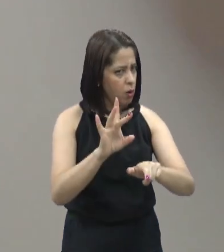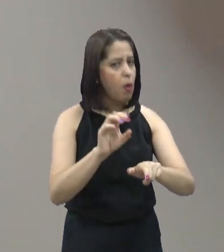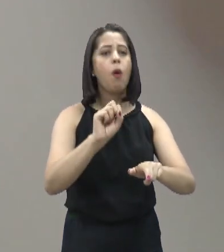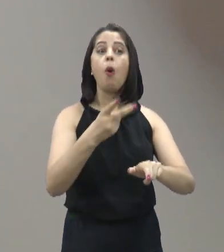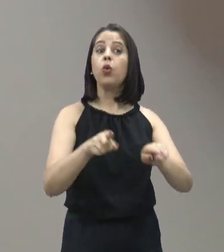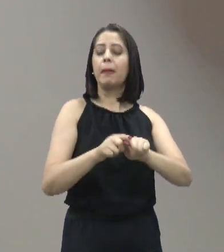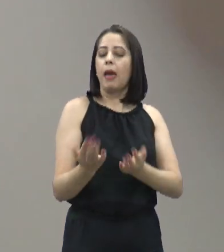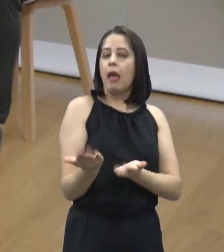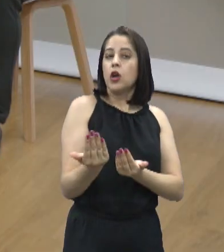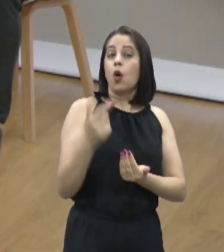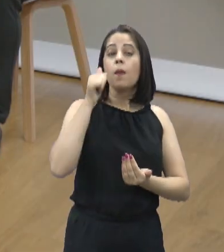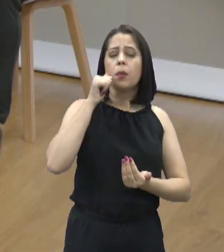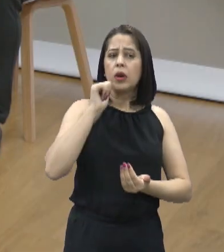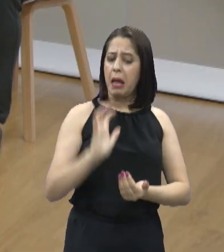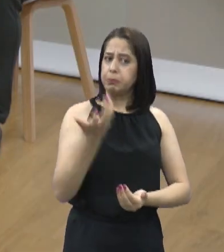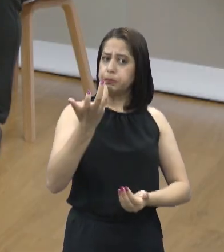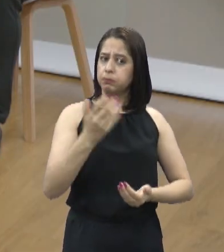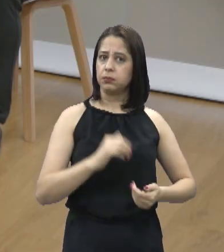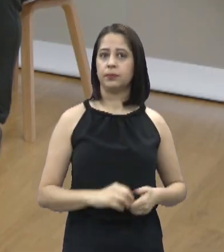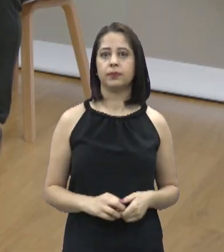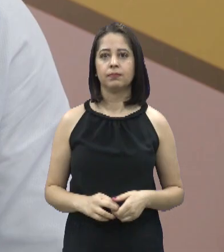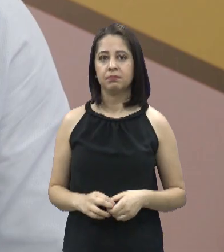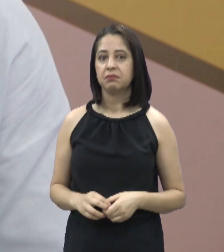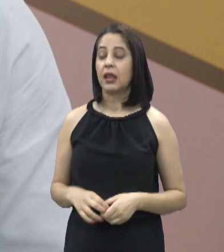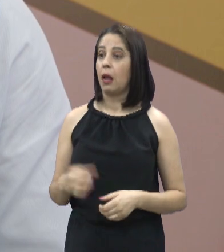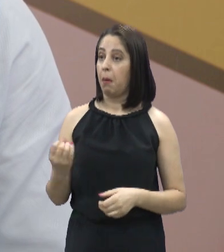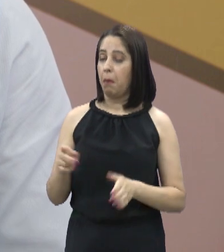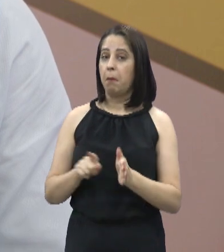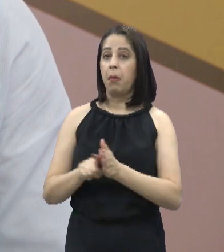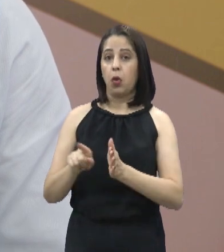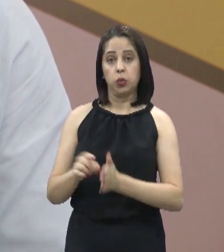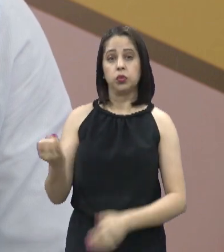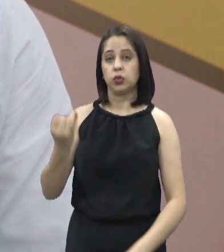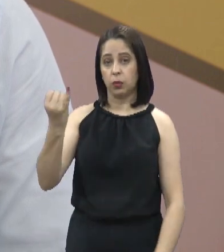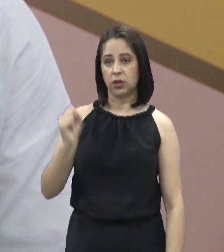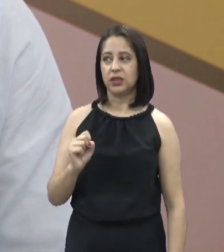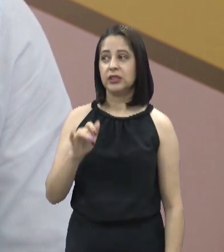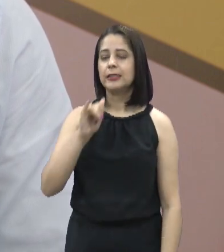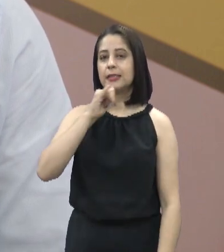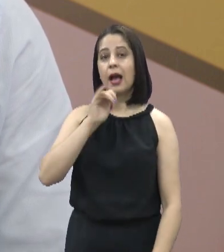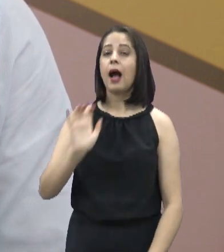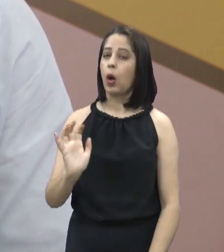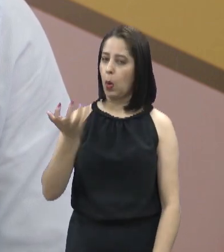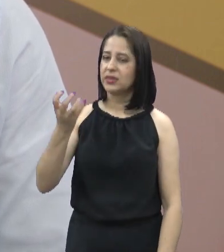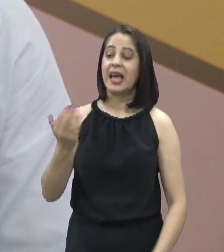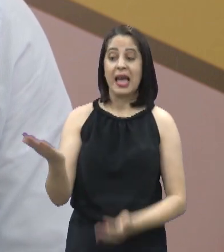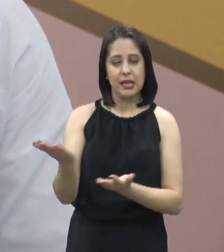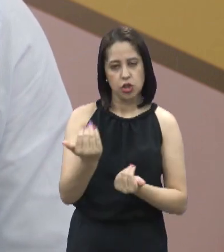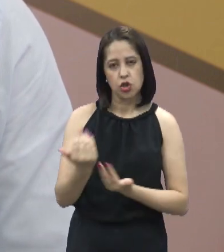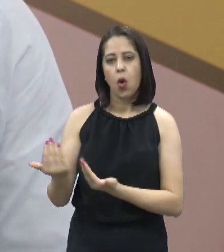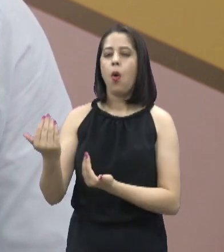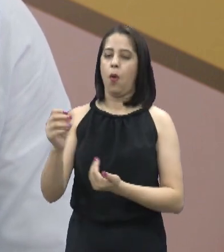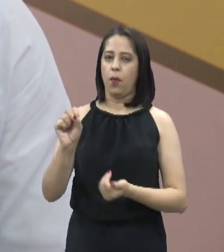mulheres jovens também? Essa é uma excelente pergunta, Infelizmente, pode atingir mulheres mais jovens. Nesses casos,